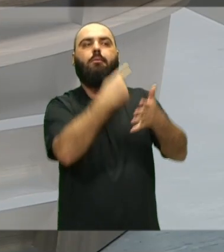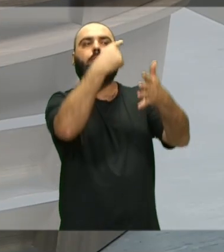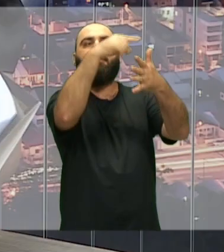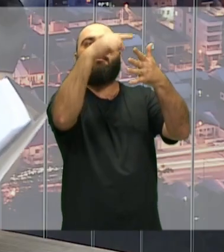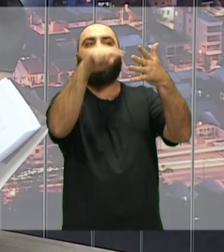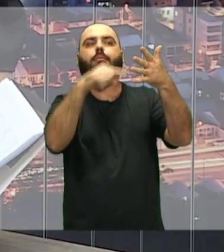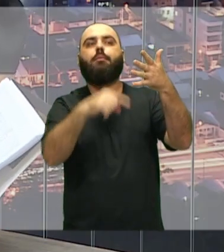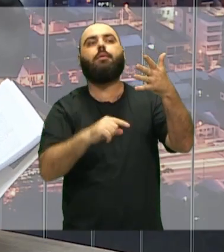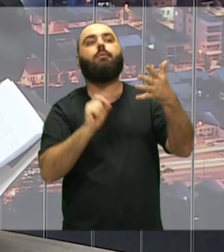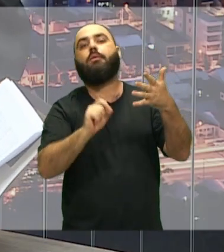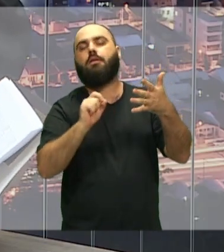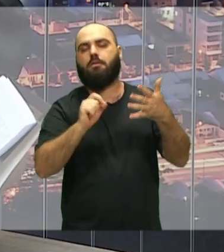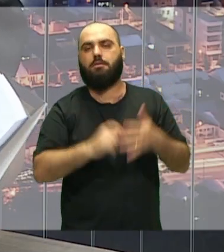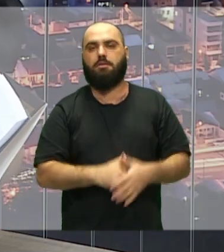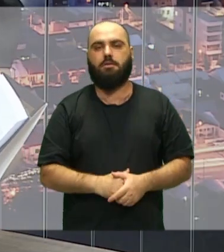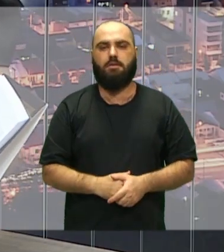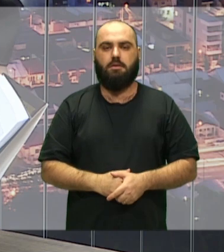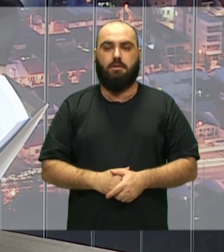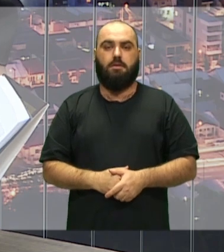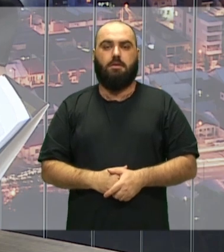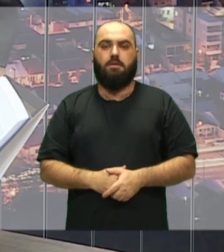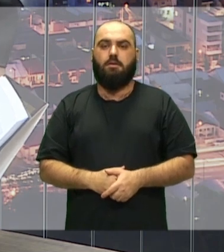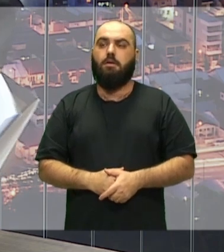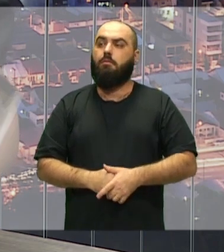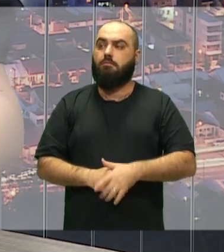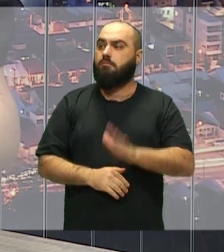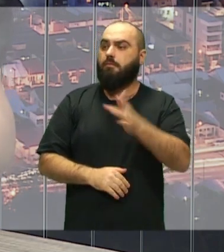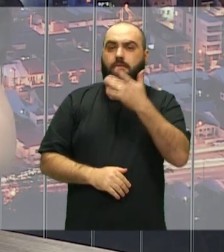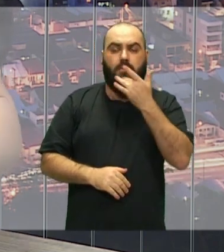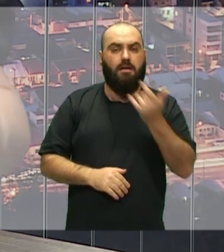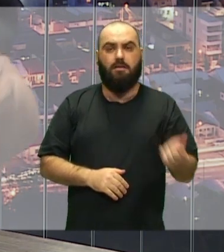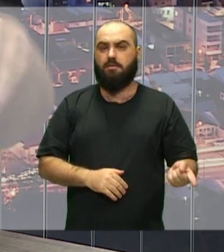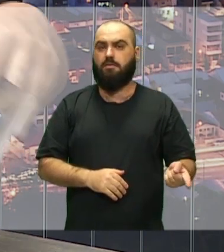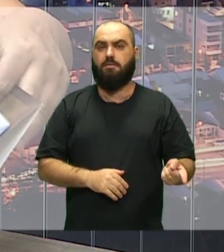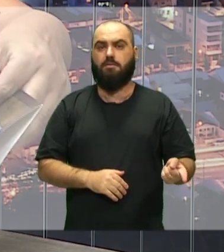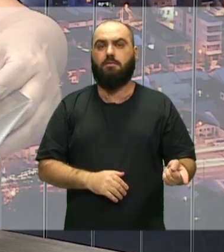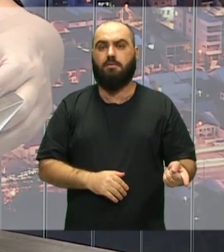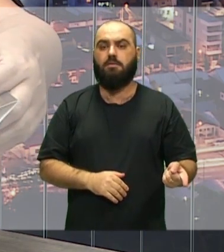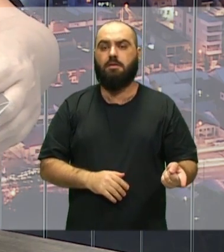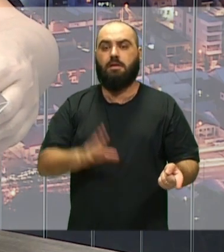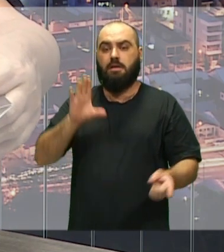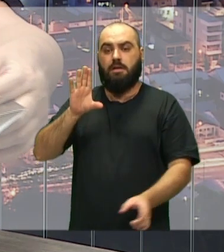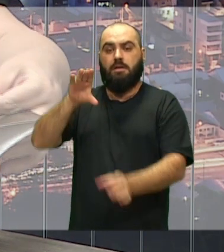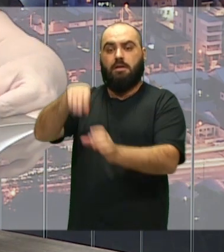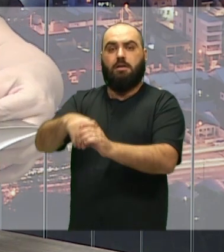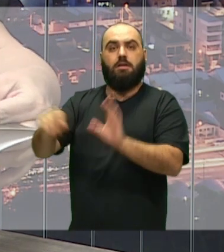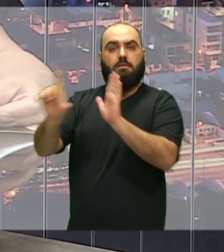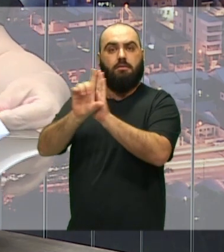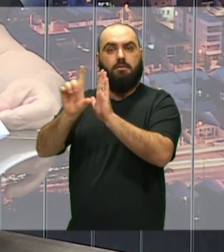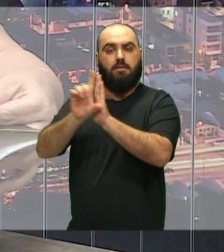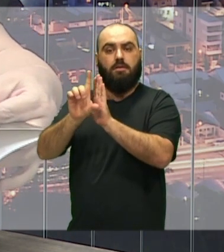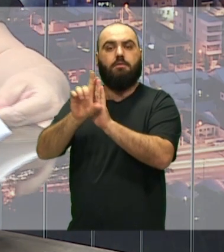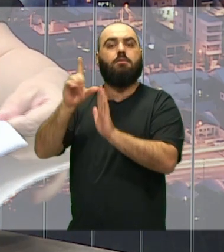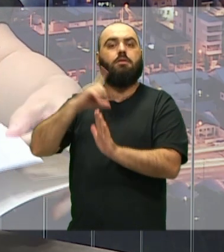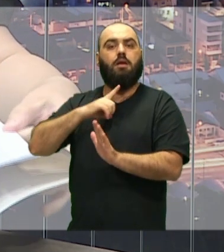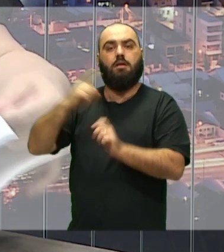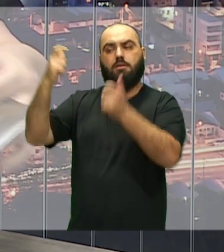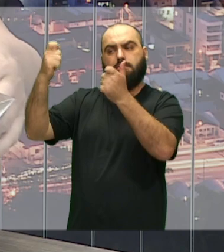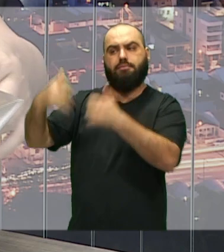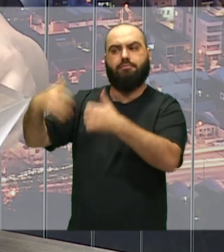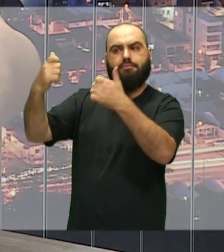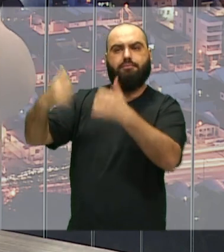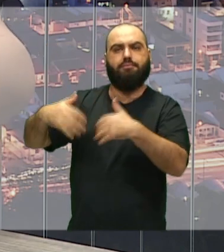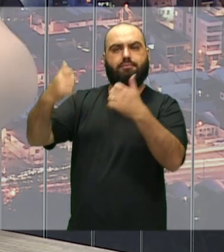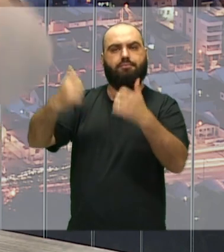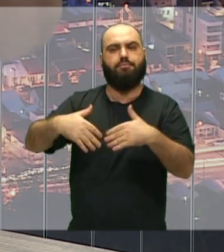Quer dizer, é muito prático, a pessoa tem lá, né, no livro aqui, ela tem todo o capítulo